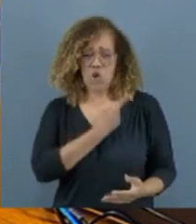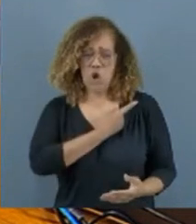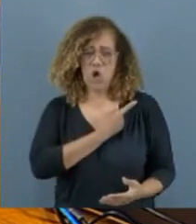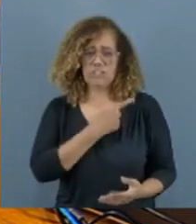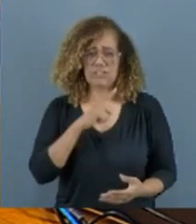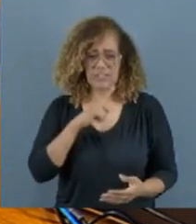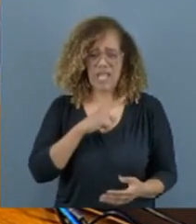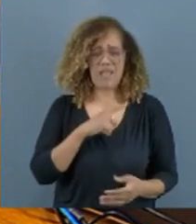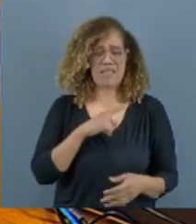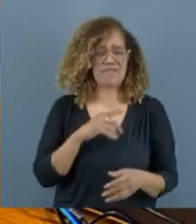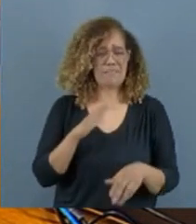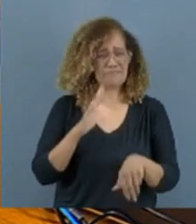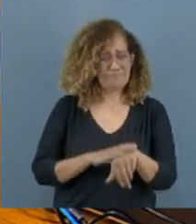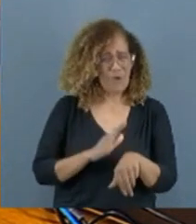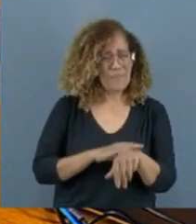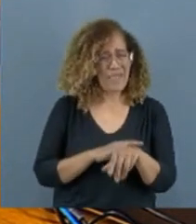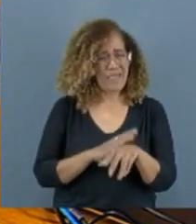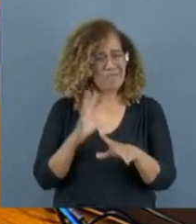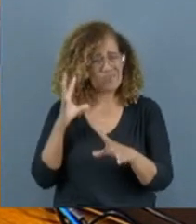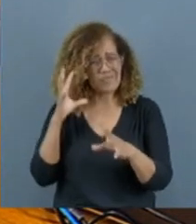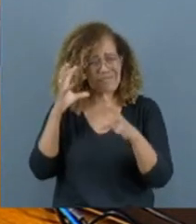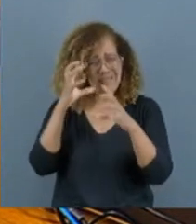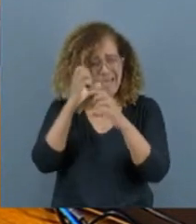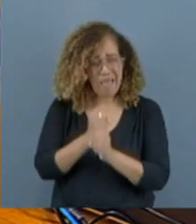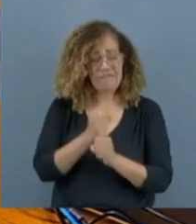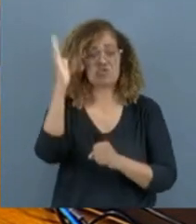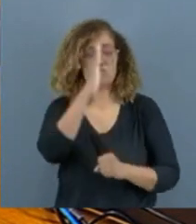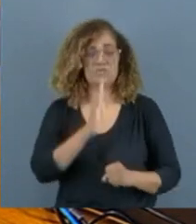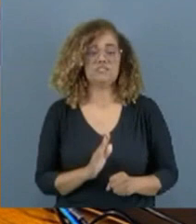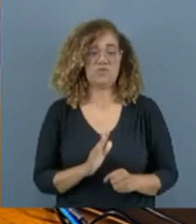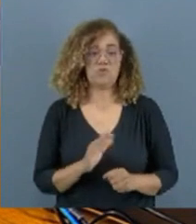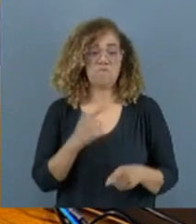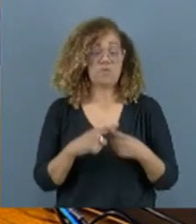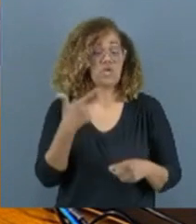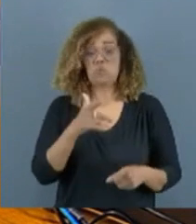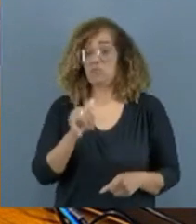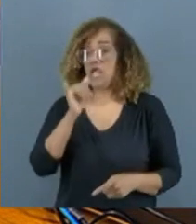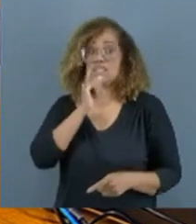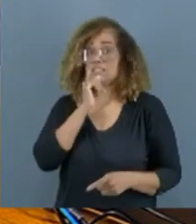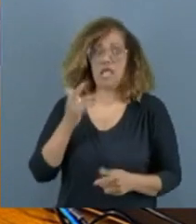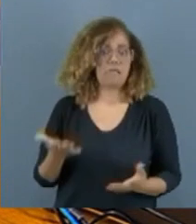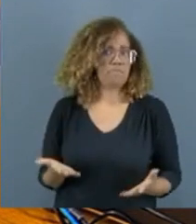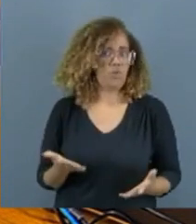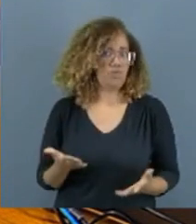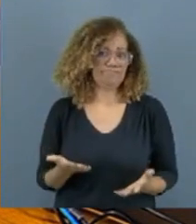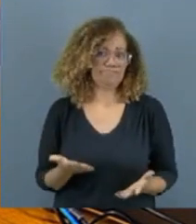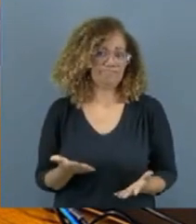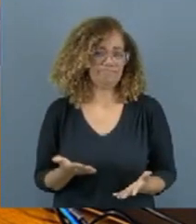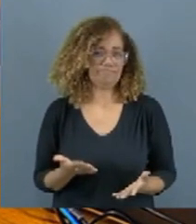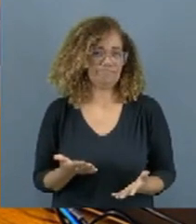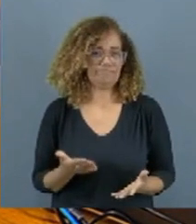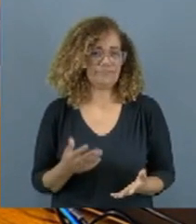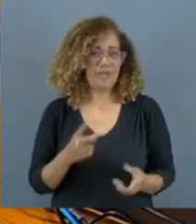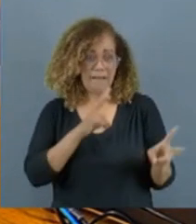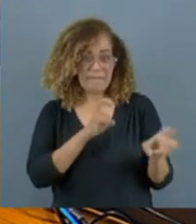tempo de sombras, de trevas no Brasil, porque o exemplo não vem de cima, muito pelo contrário, o que a gente está